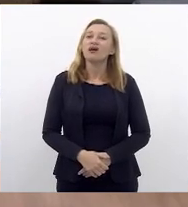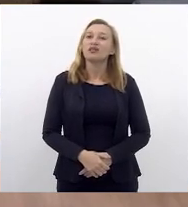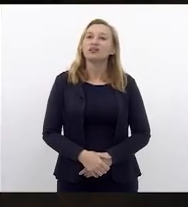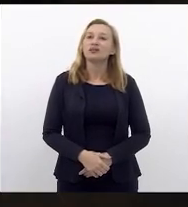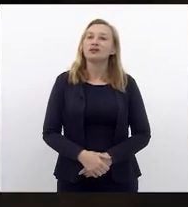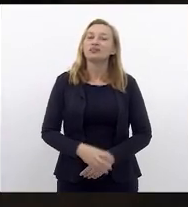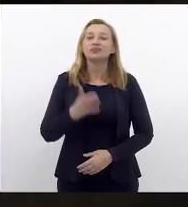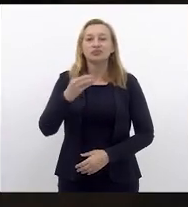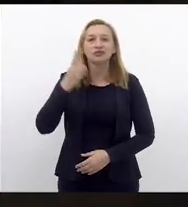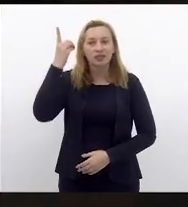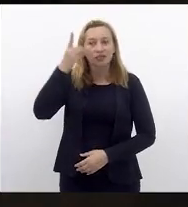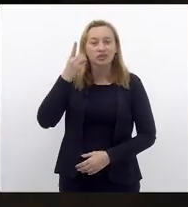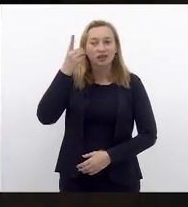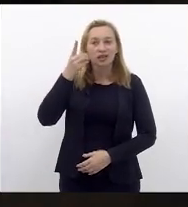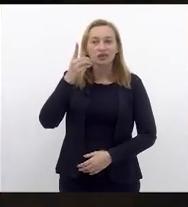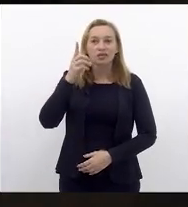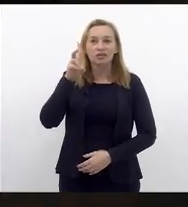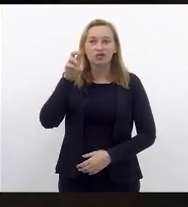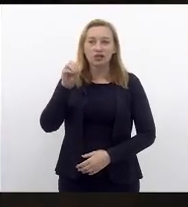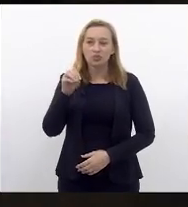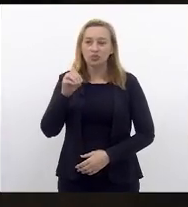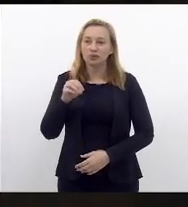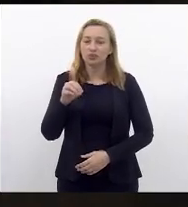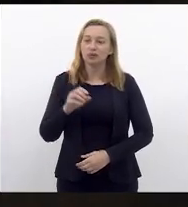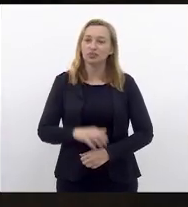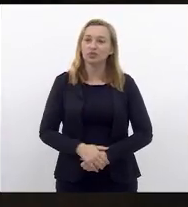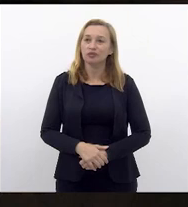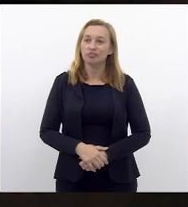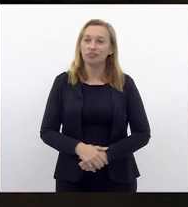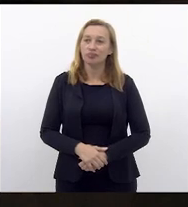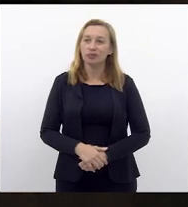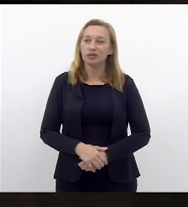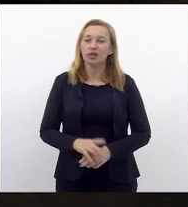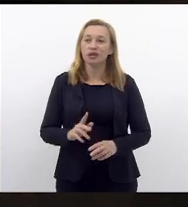Deputado Wando Família, como vota?